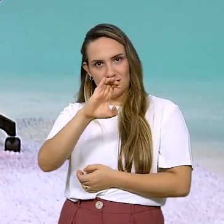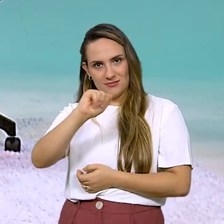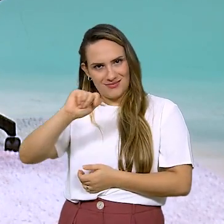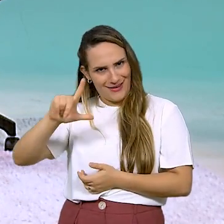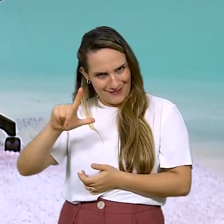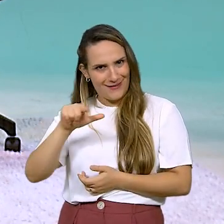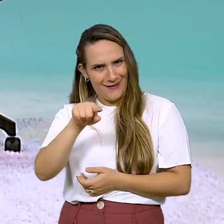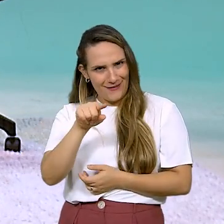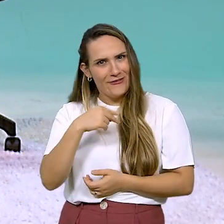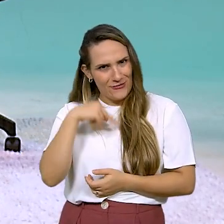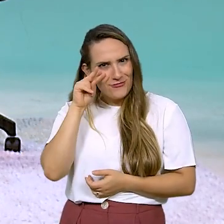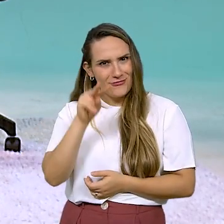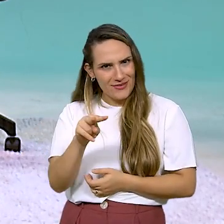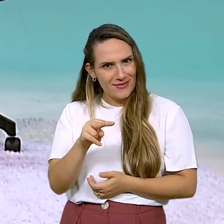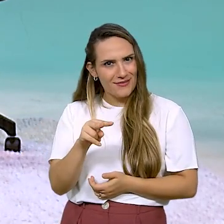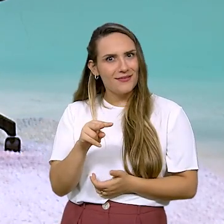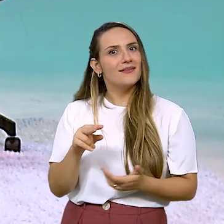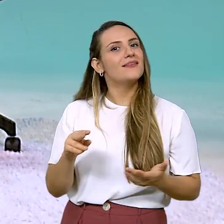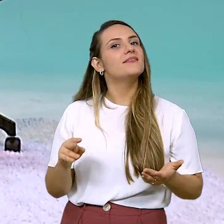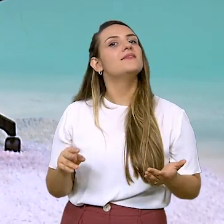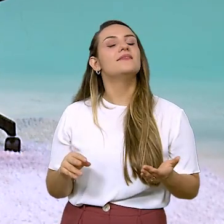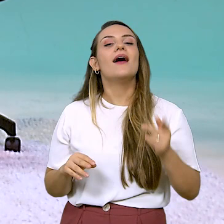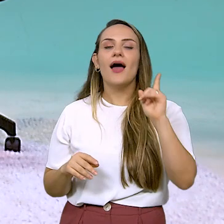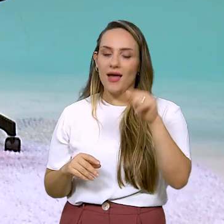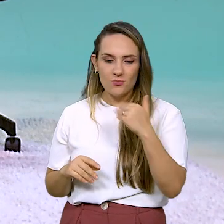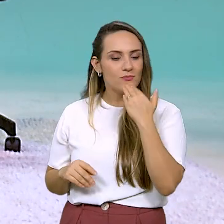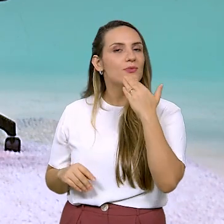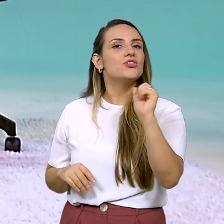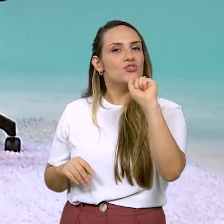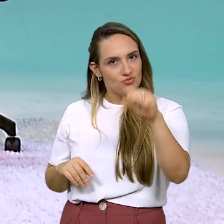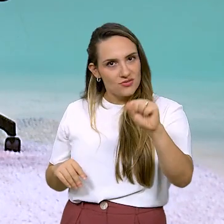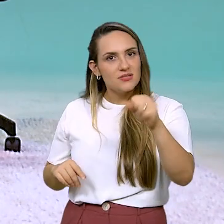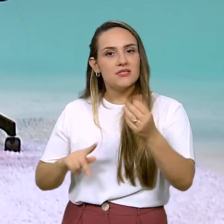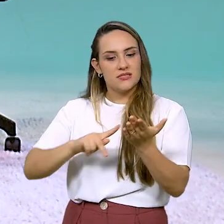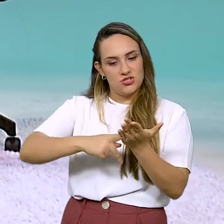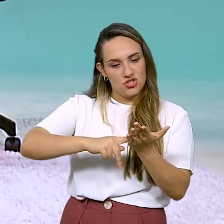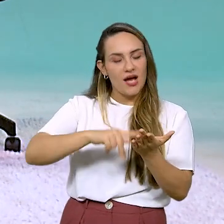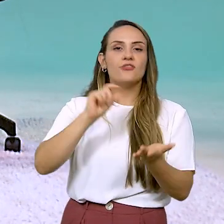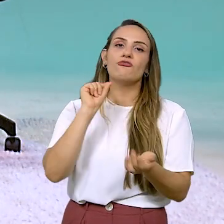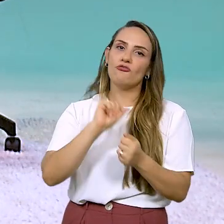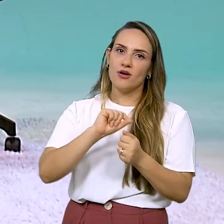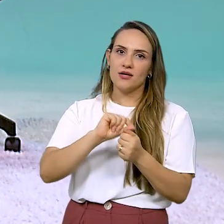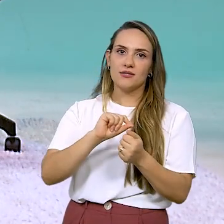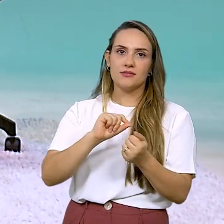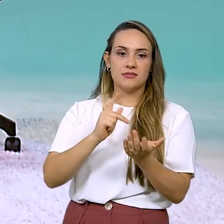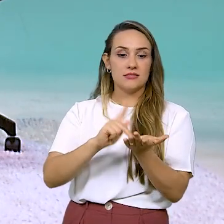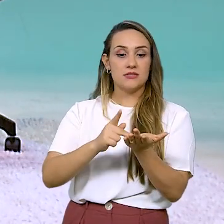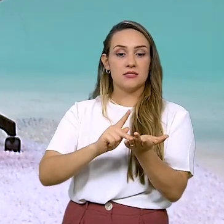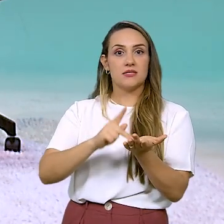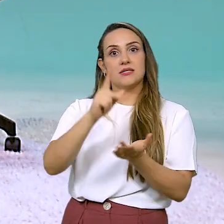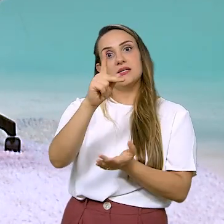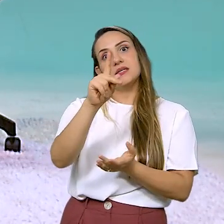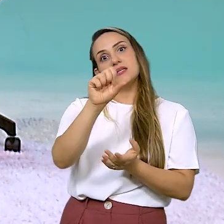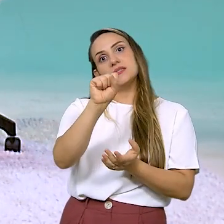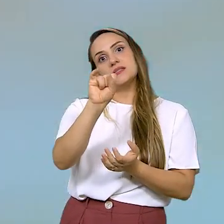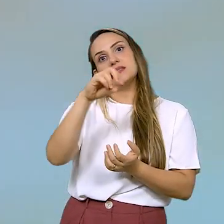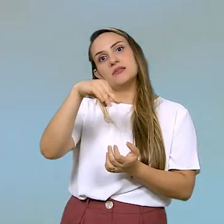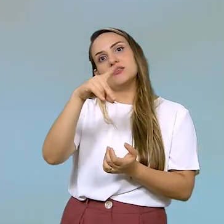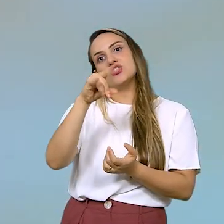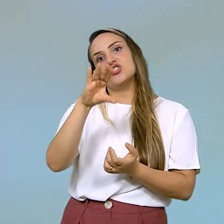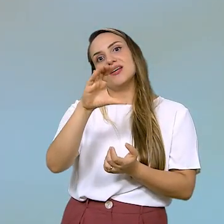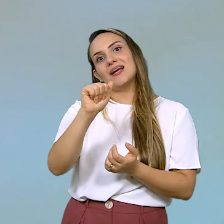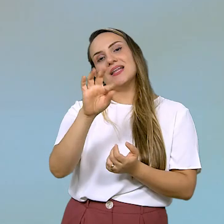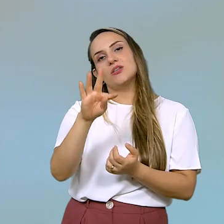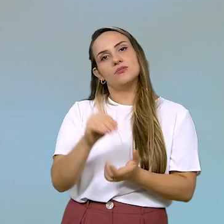de Fiscais Tributários, né? Isso, exatamente. Salvo engano, essa era uma das demandas que o sindicato estava fazendo através do observatório que foi montado.